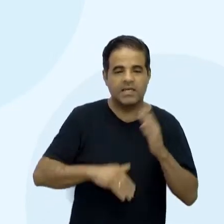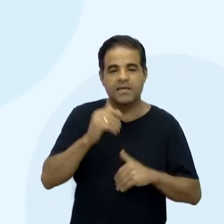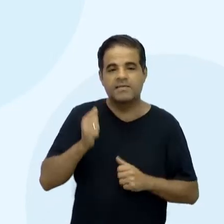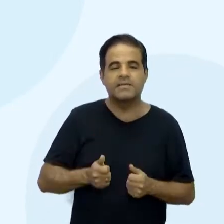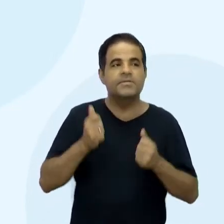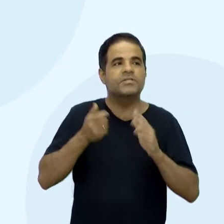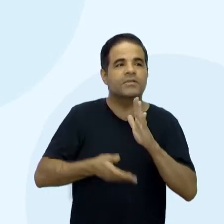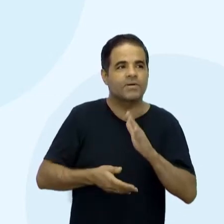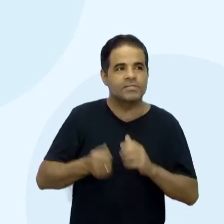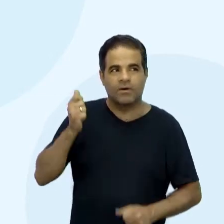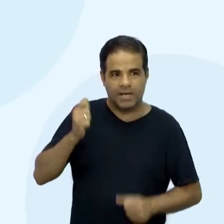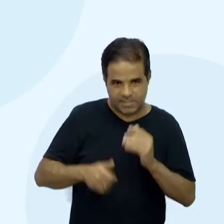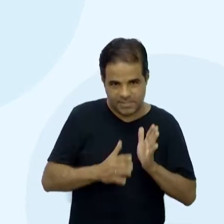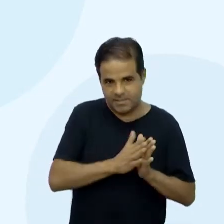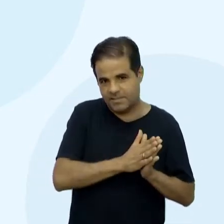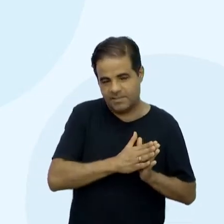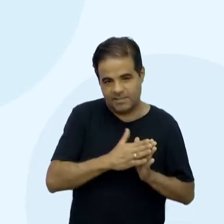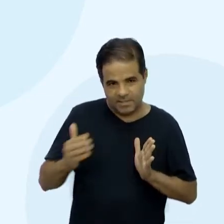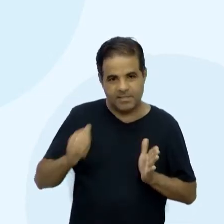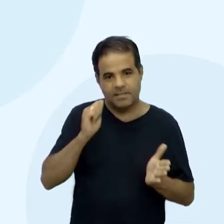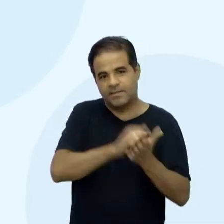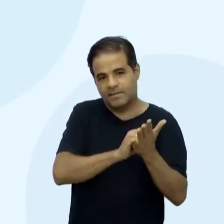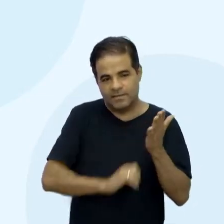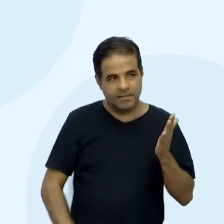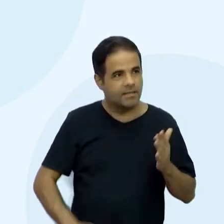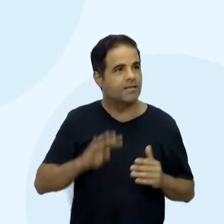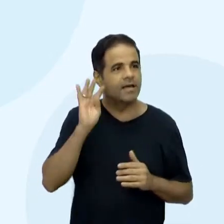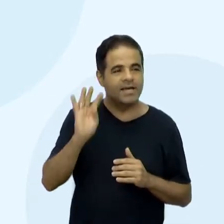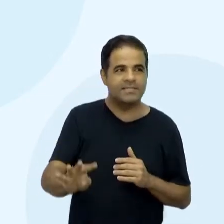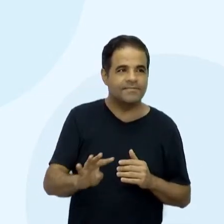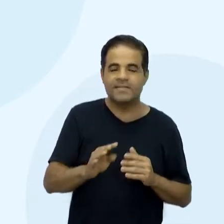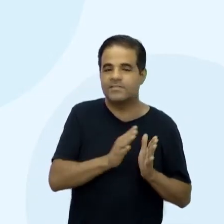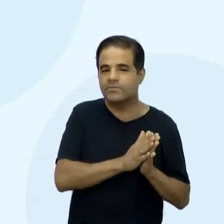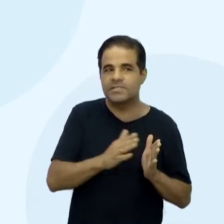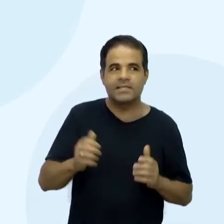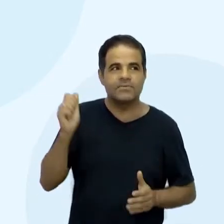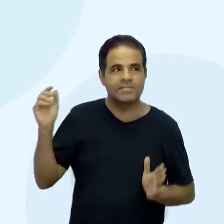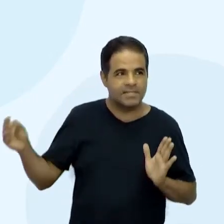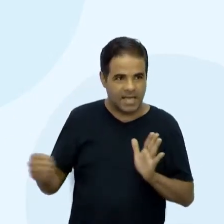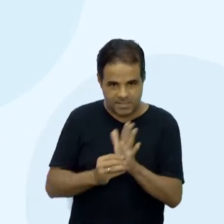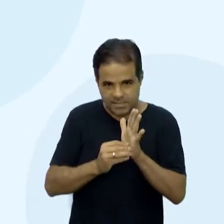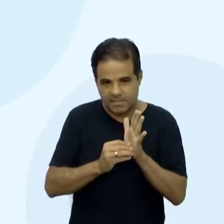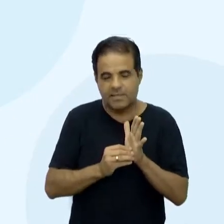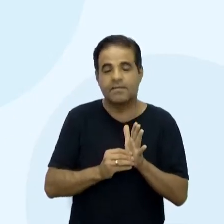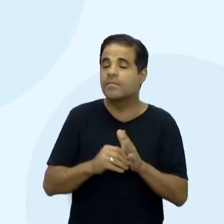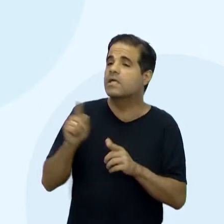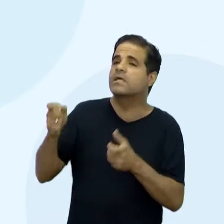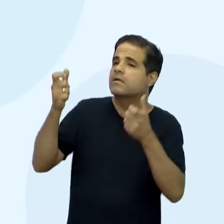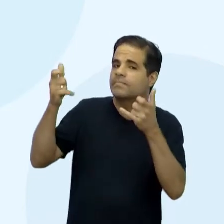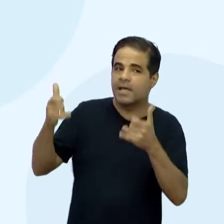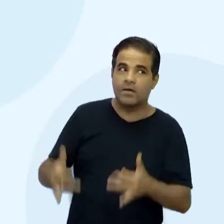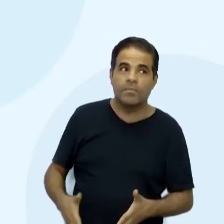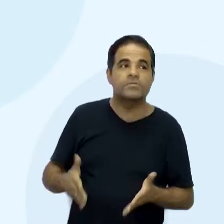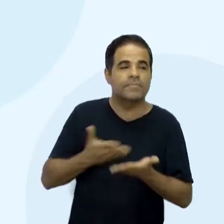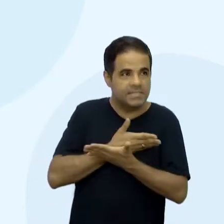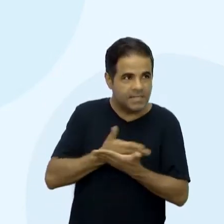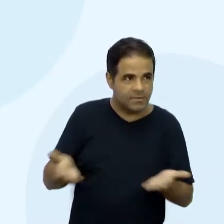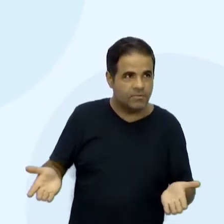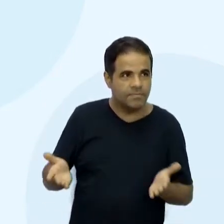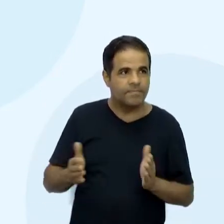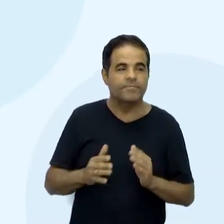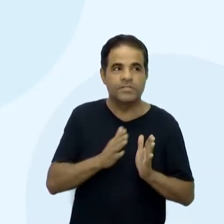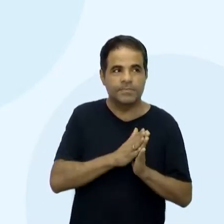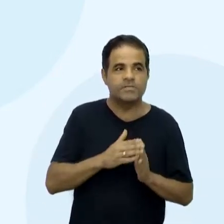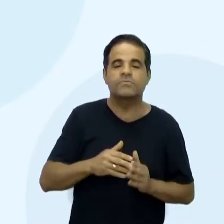Falamos aí nesses dois juros. Já na atividade 4, que é essa que nós estamos aqui, e aqui a gente falou aqui na leitura da